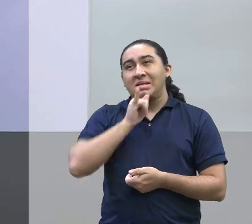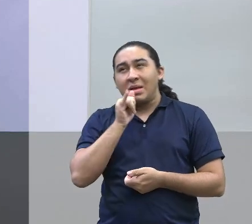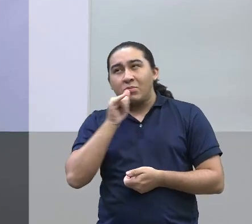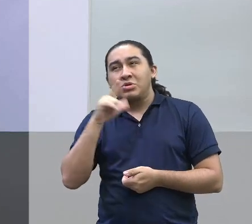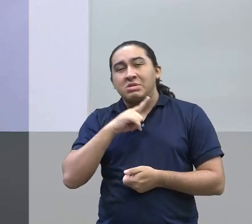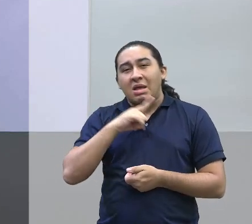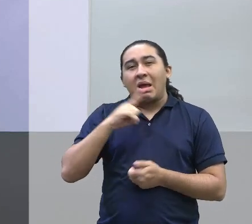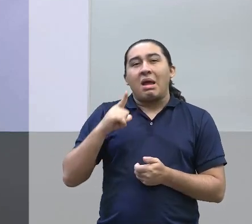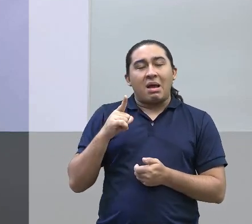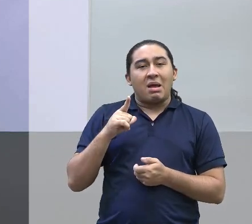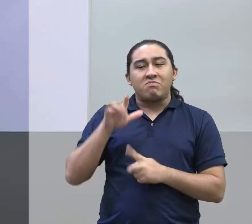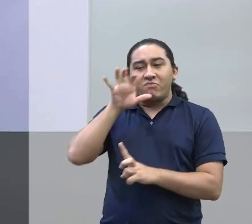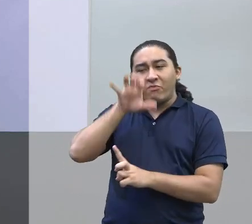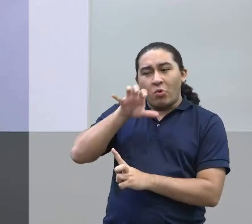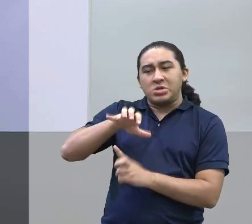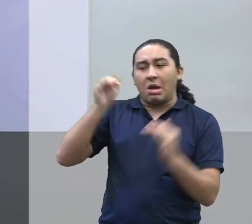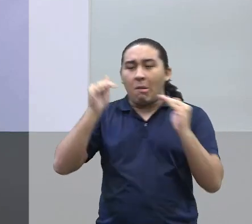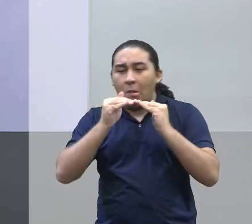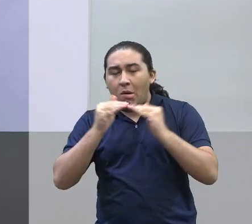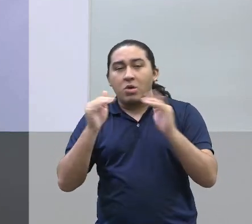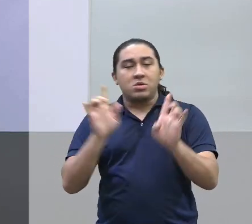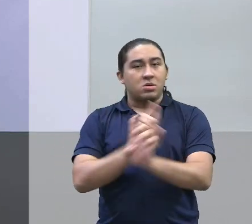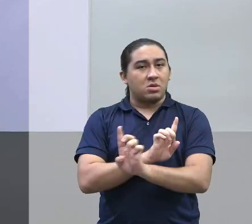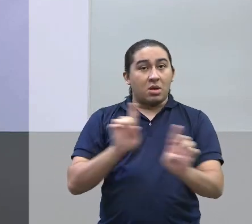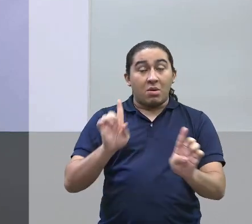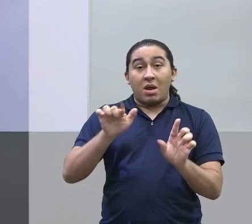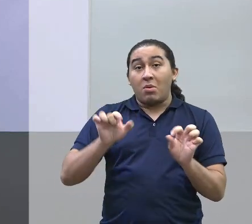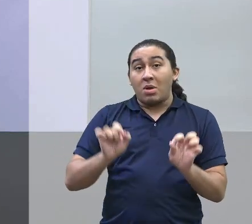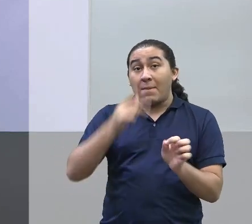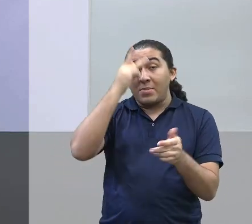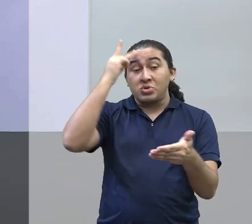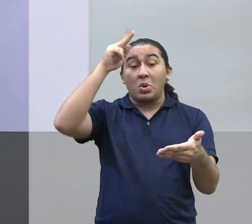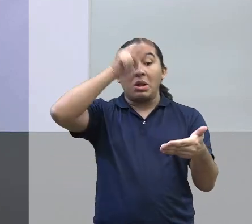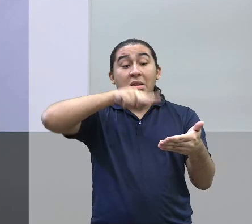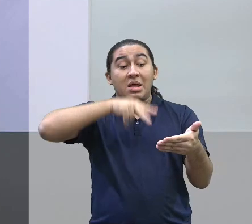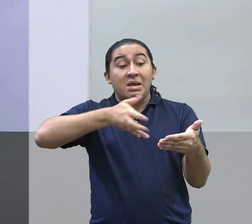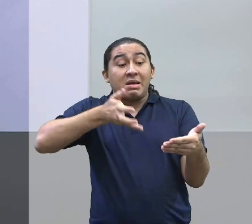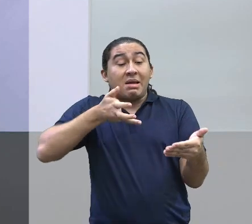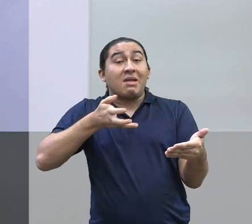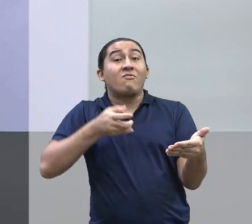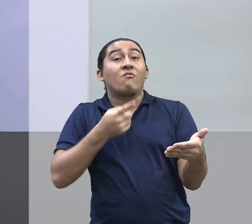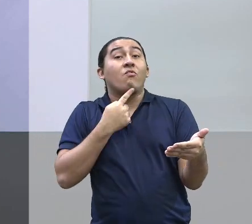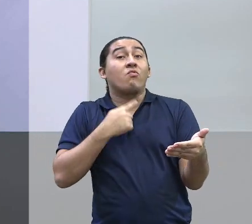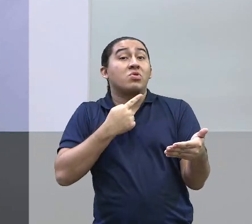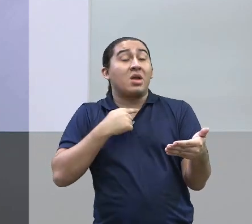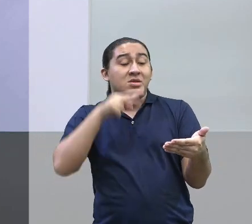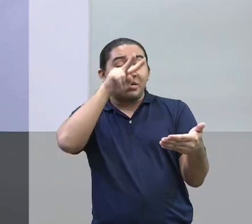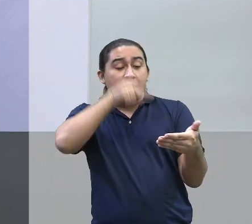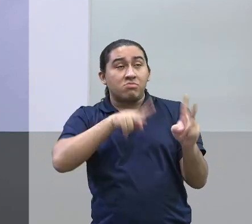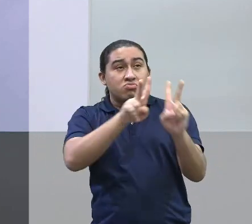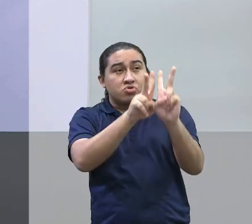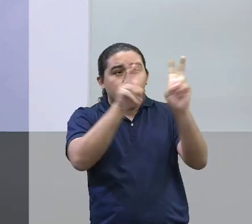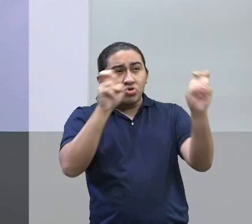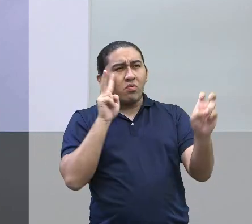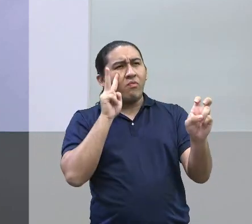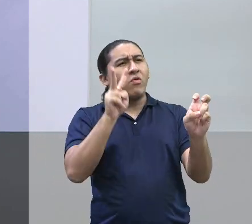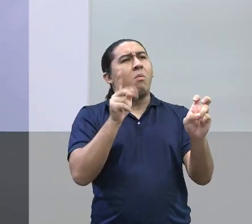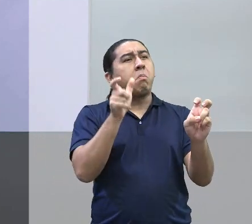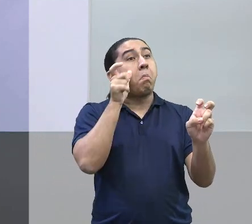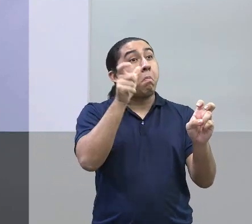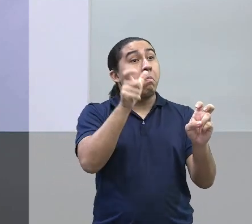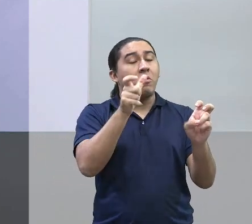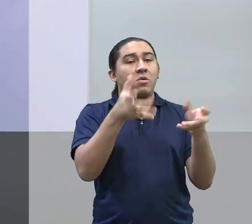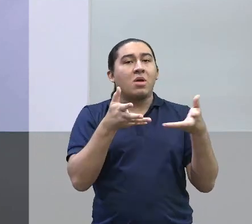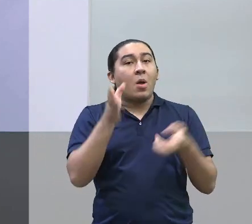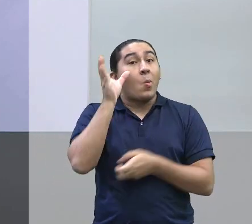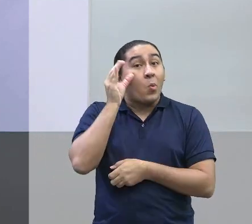de notícia, não. A convencer o leitor a ler. Ela precisa seduzir o leitor.